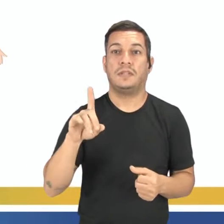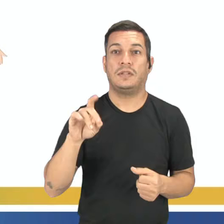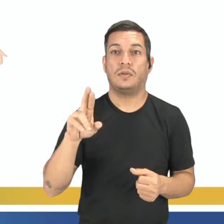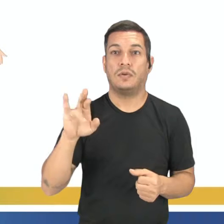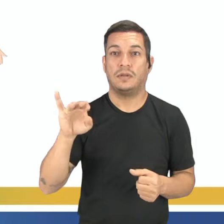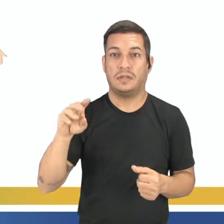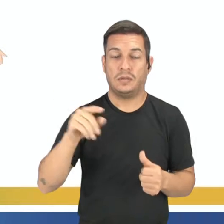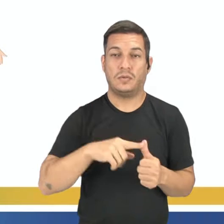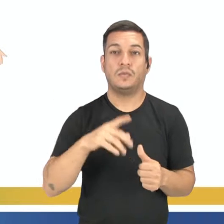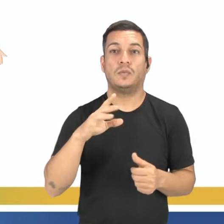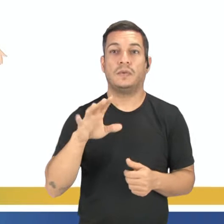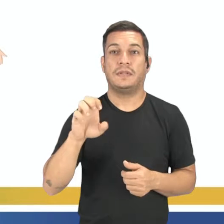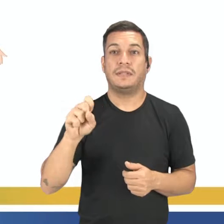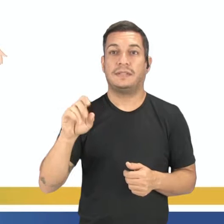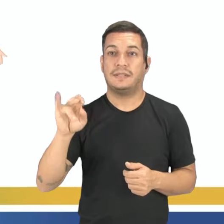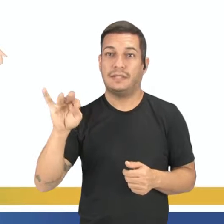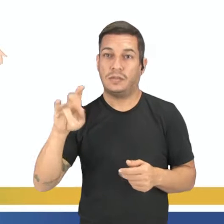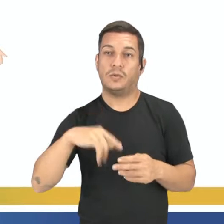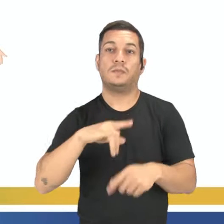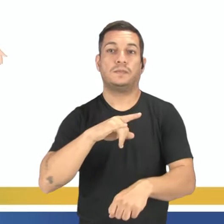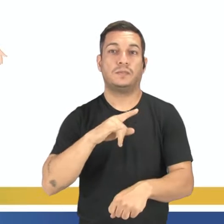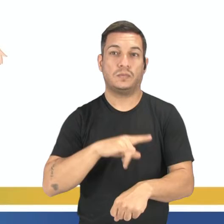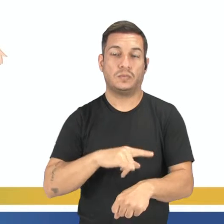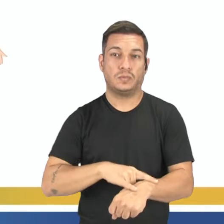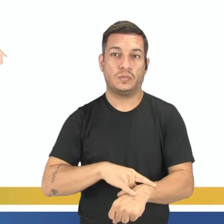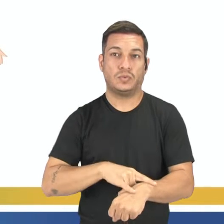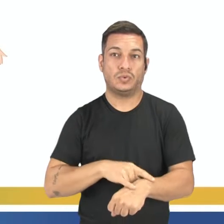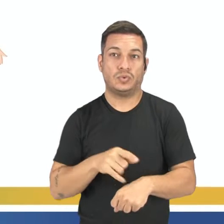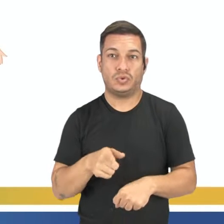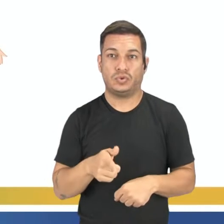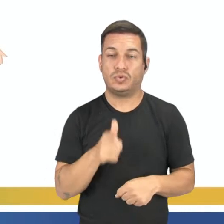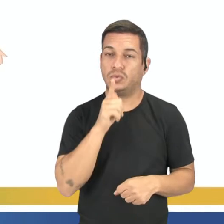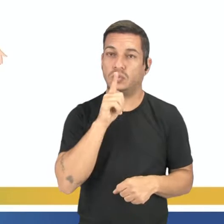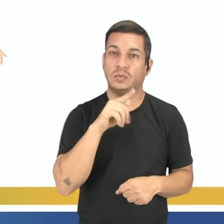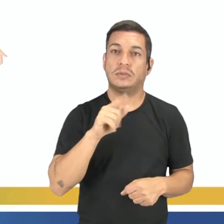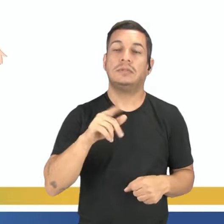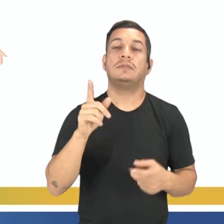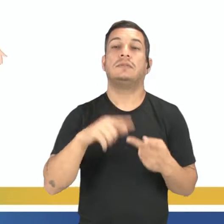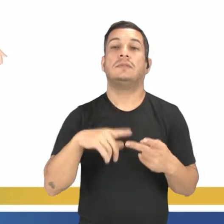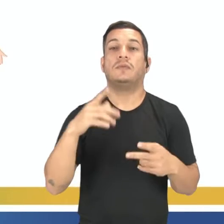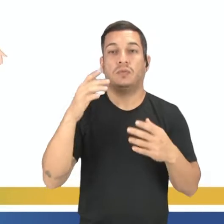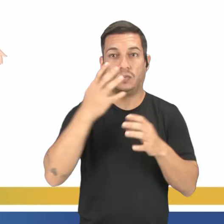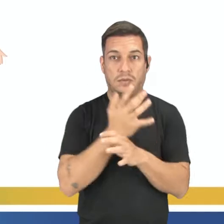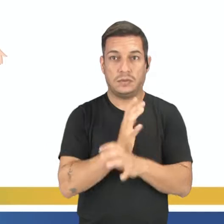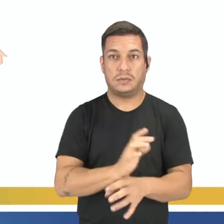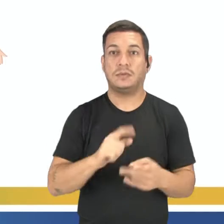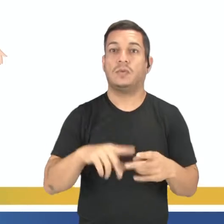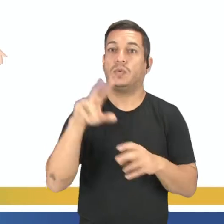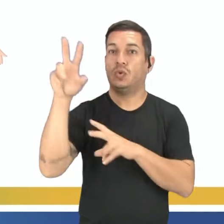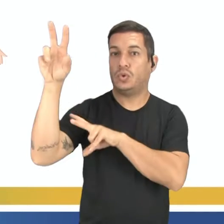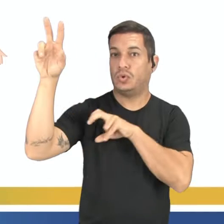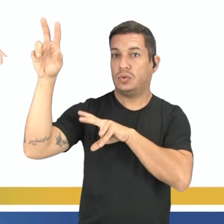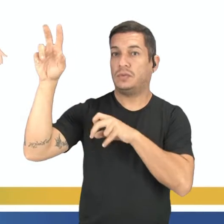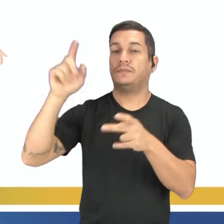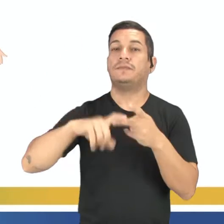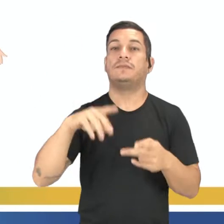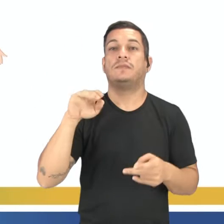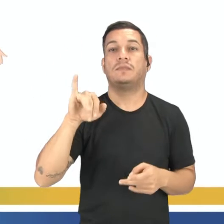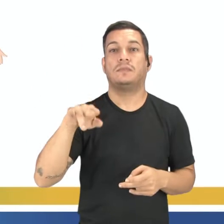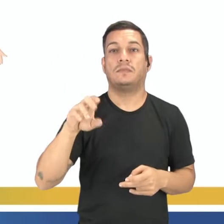endócrino, o excretor, o urinário, o esquelético, o muscular, o imunológico e o